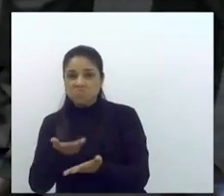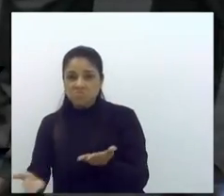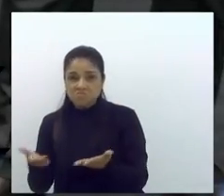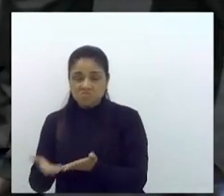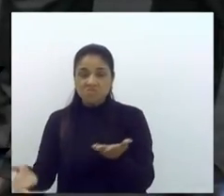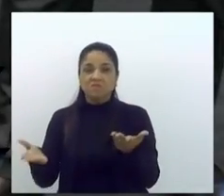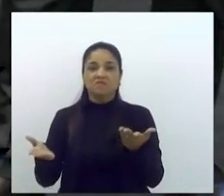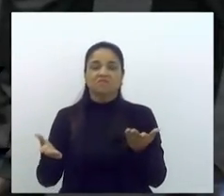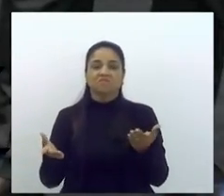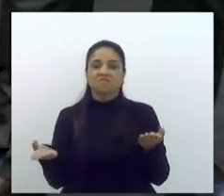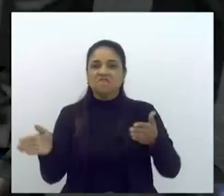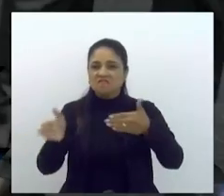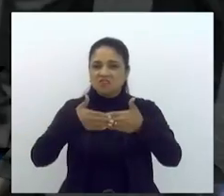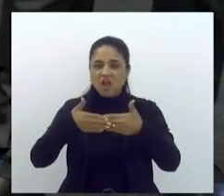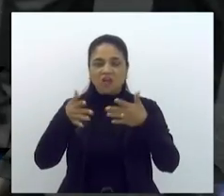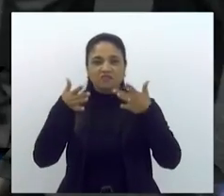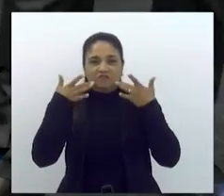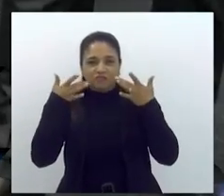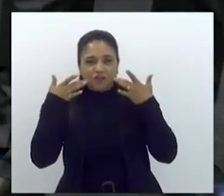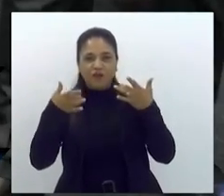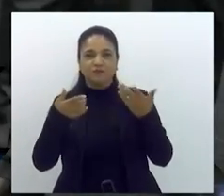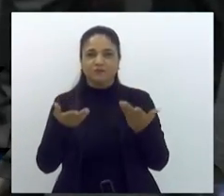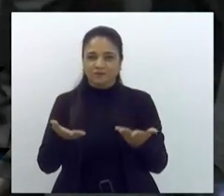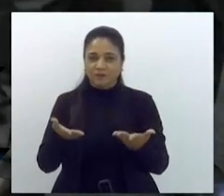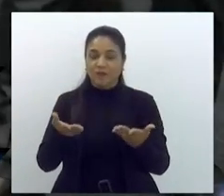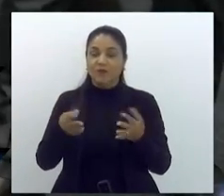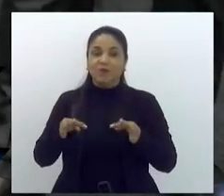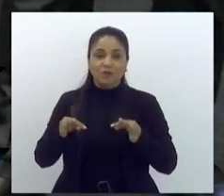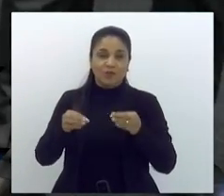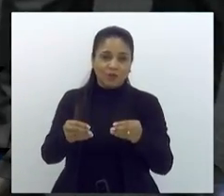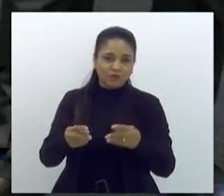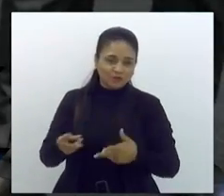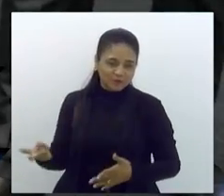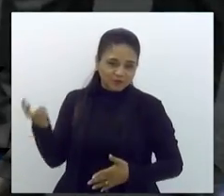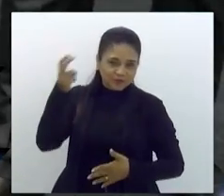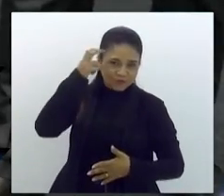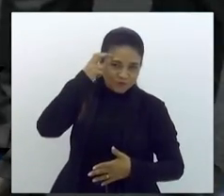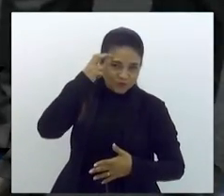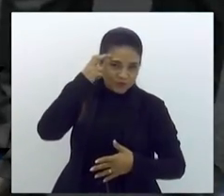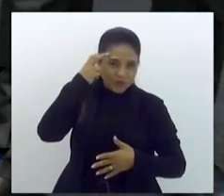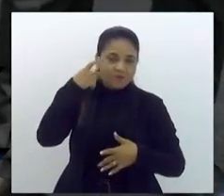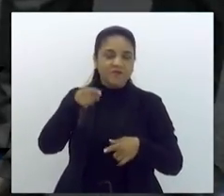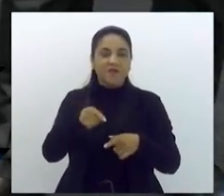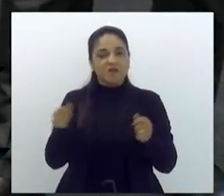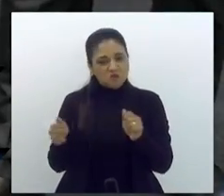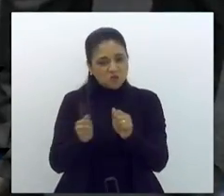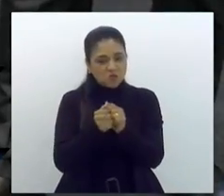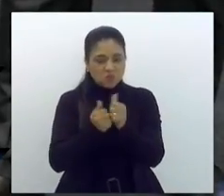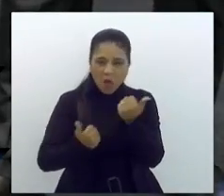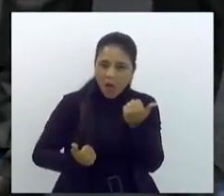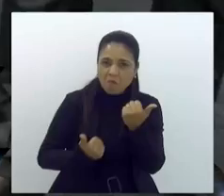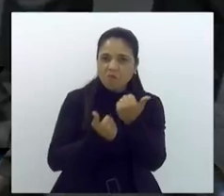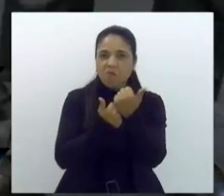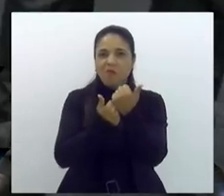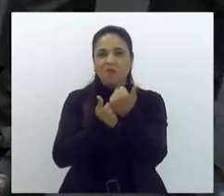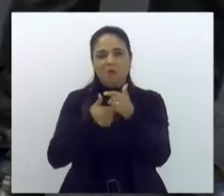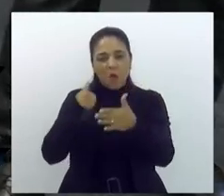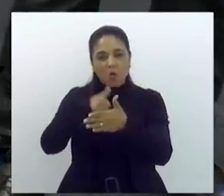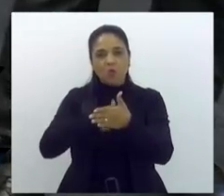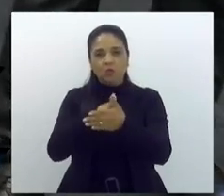né tá fechado então os fazedores e as fazedoras de Cultura conte comigo lá de vocês nessa luta Obrigado